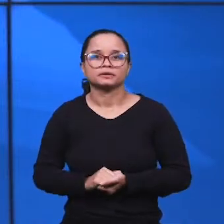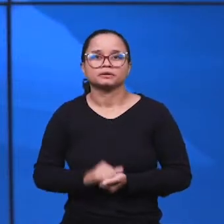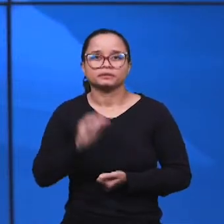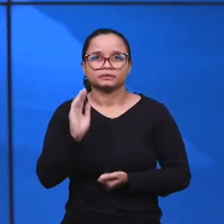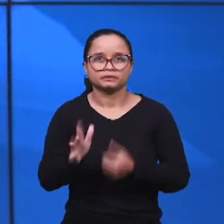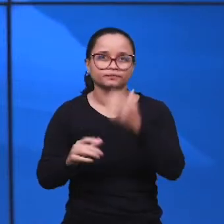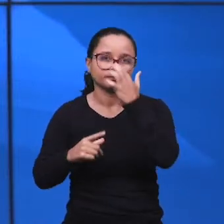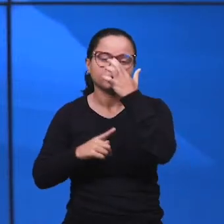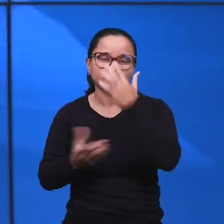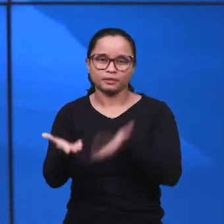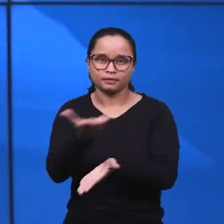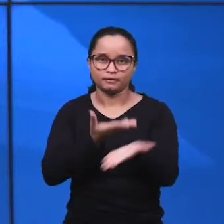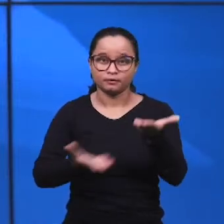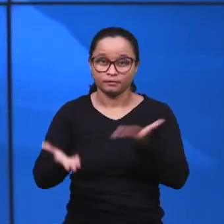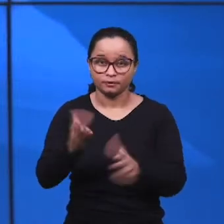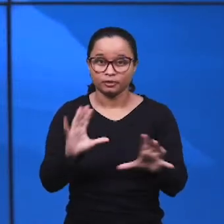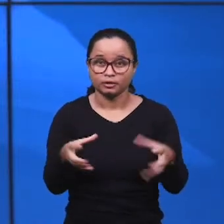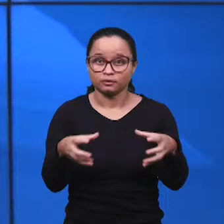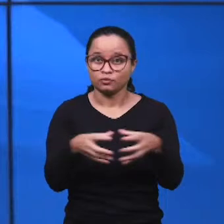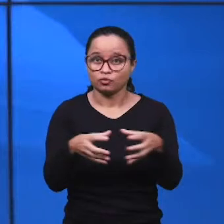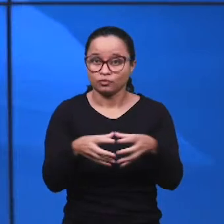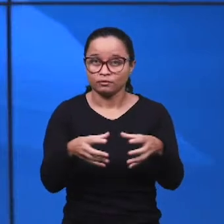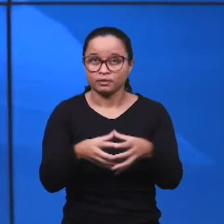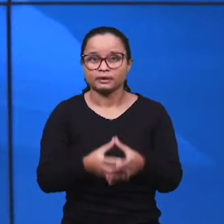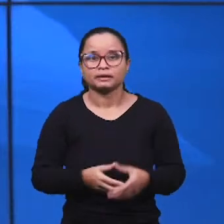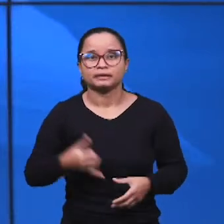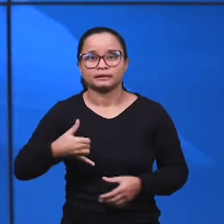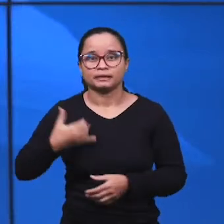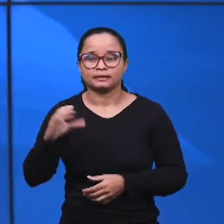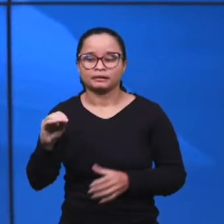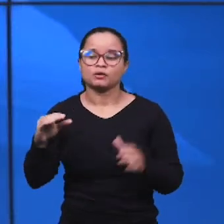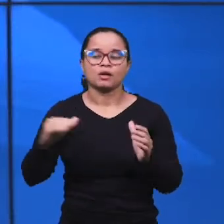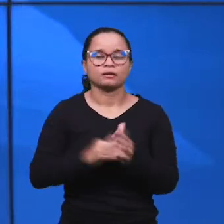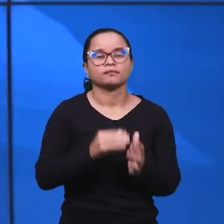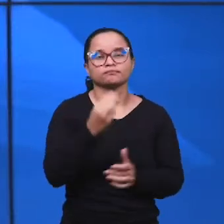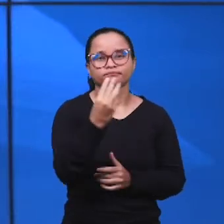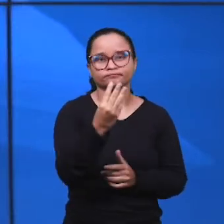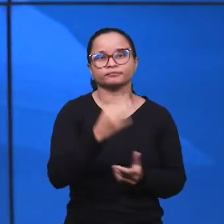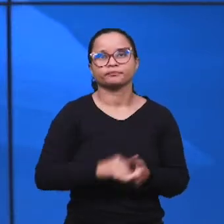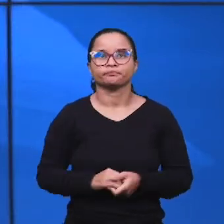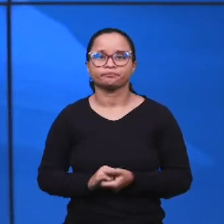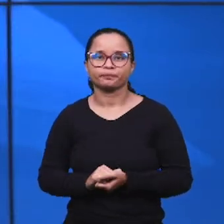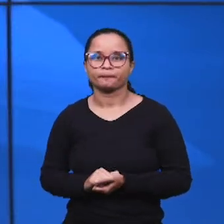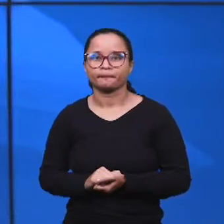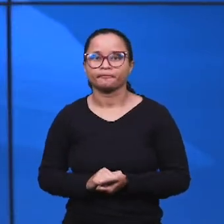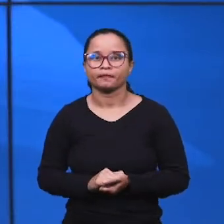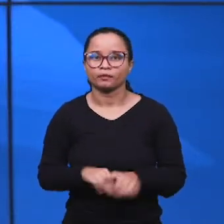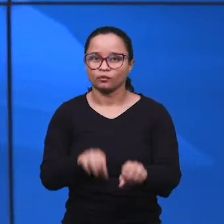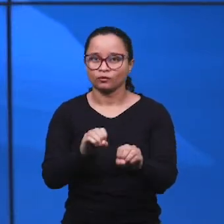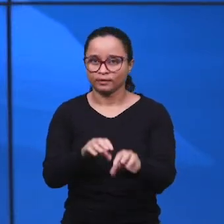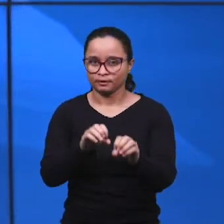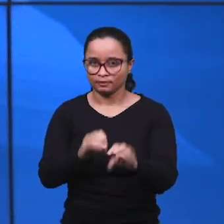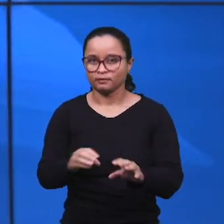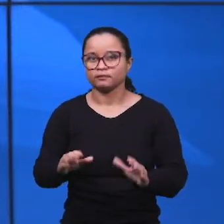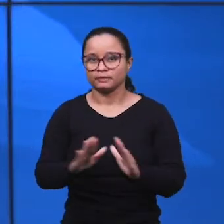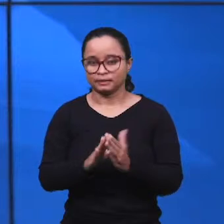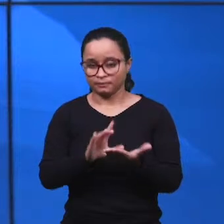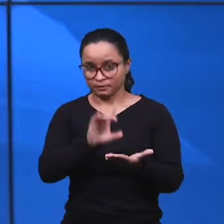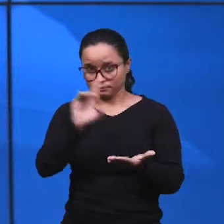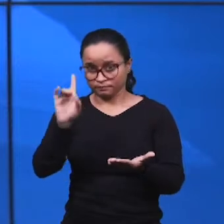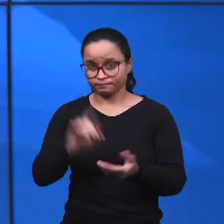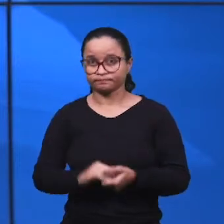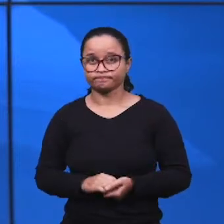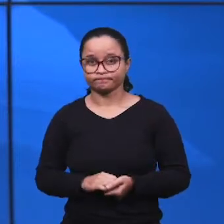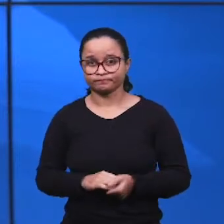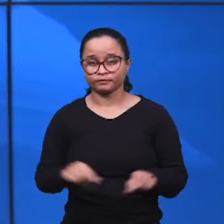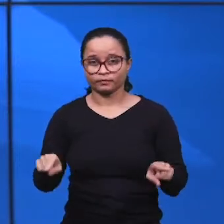porque participam daquela classe, né? A classe de 0 a 3 anos, e eles já assimilam o ensino da palavra do Senhor. E os nossos